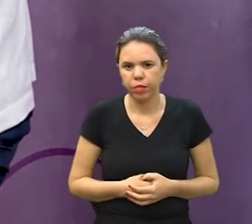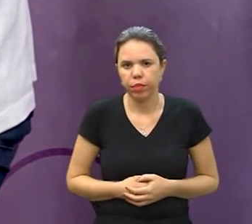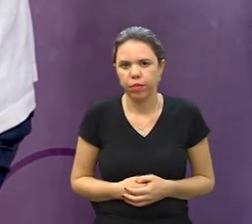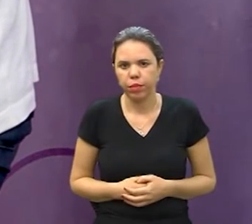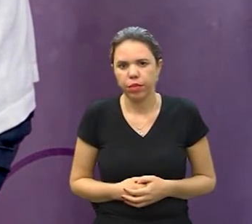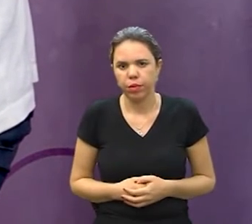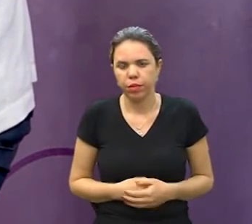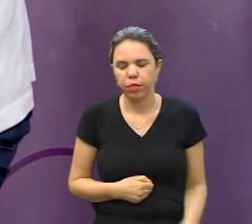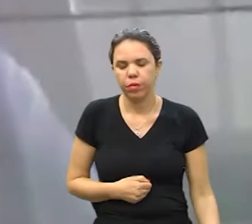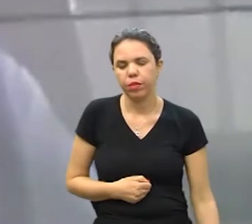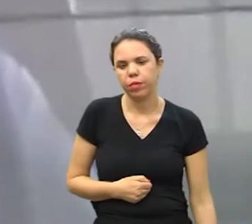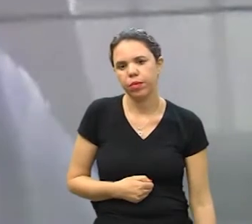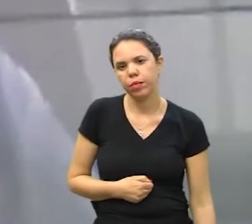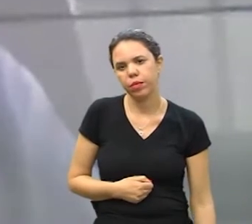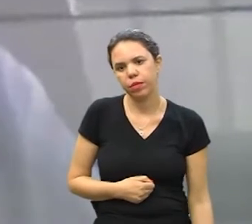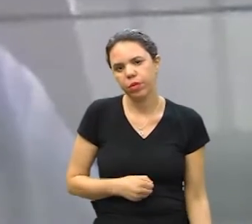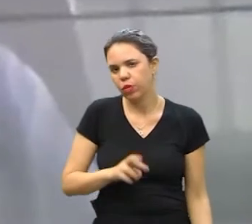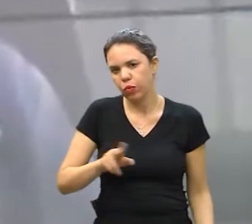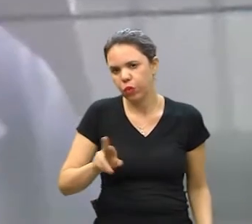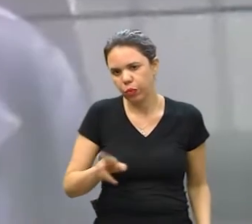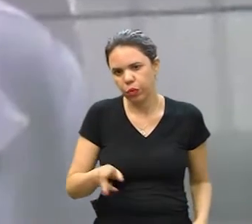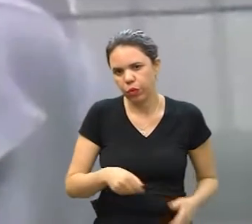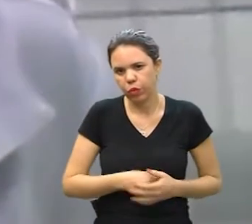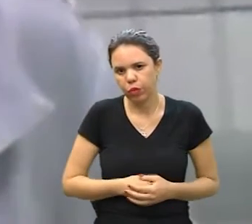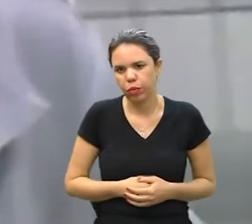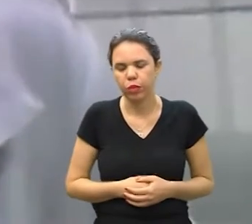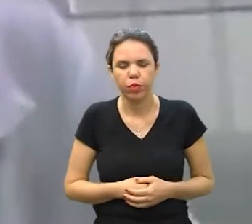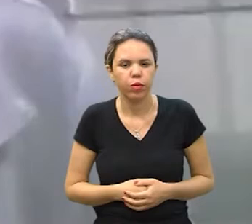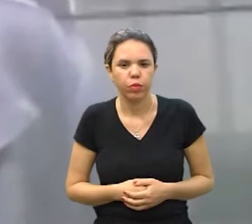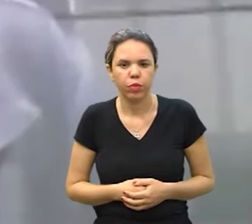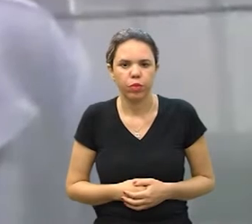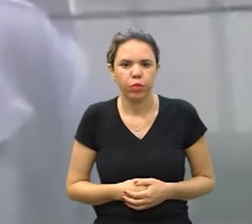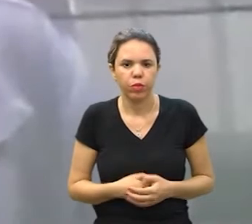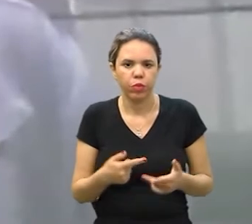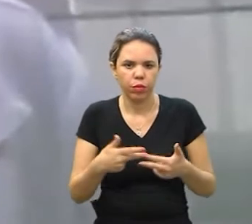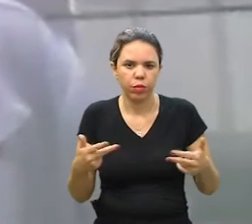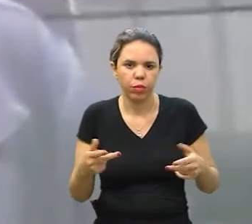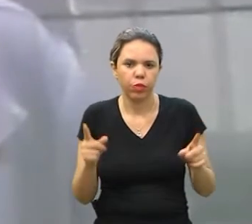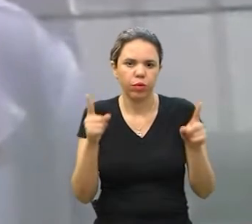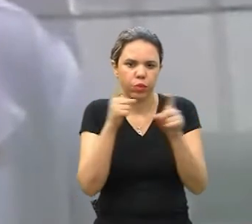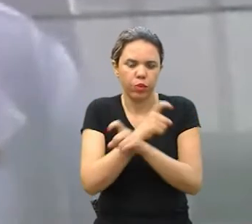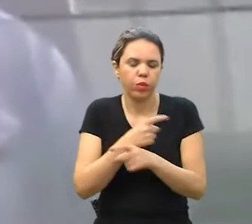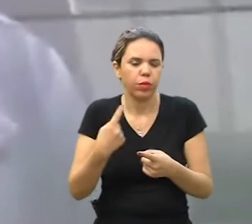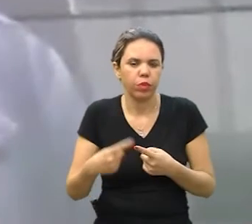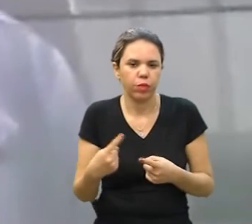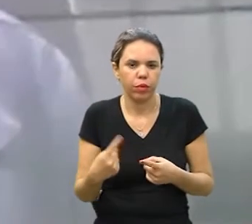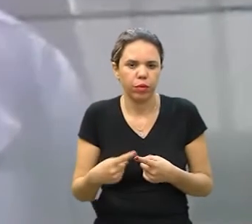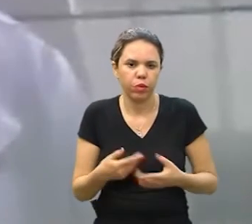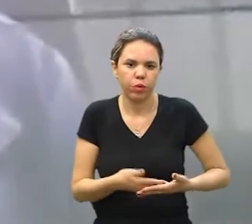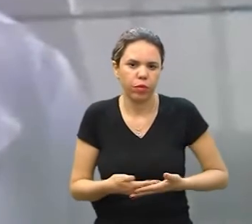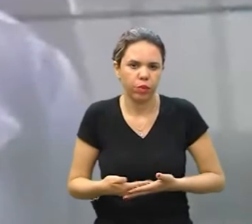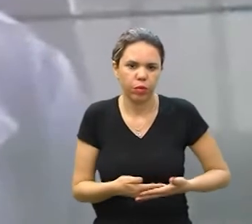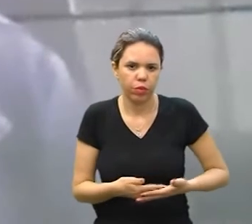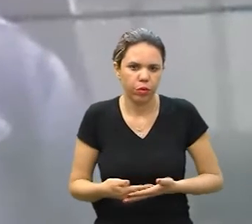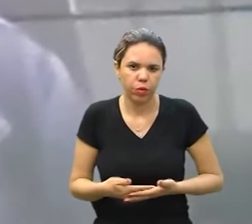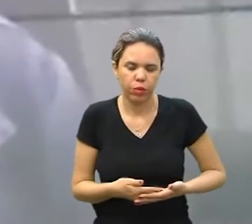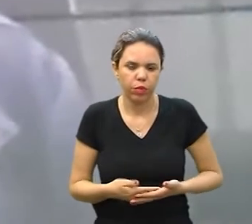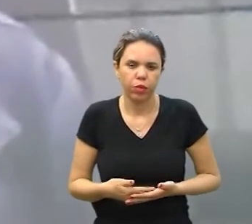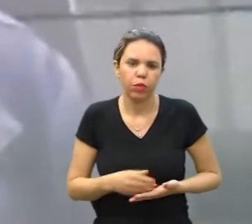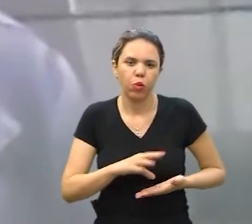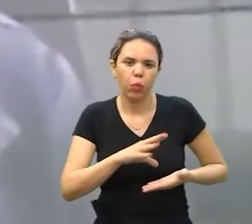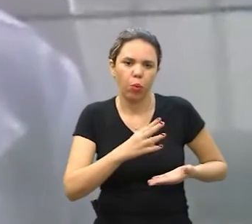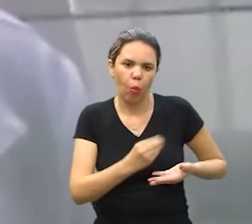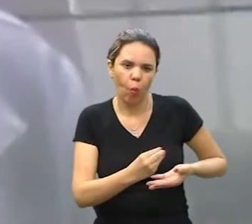né, Tânia? Não, não é. E é uma coisa complexa porque o bebê